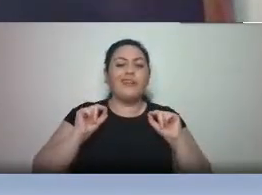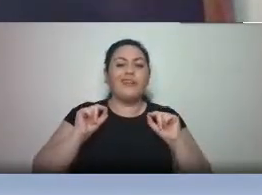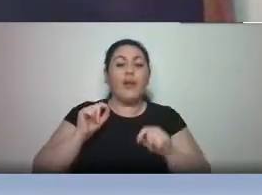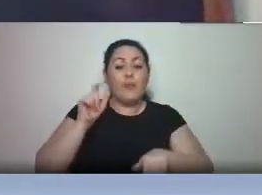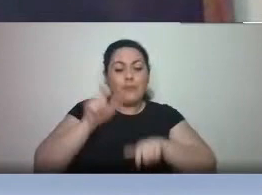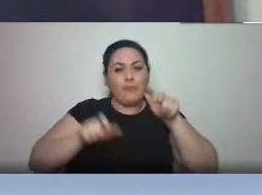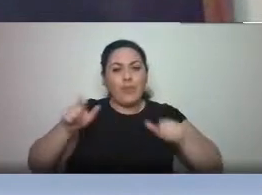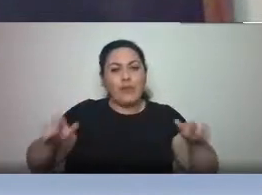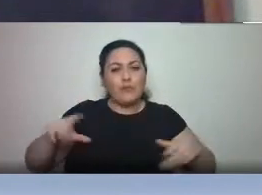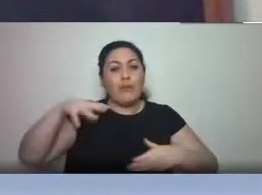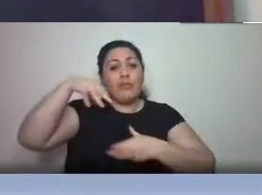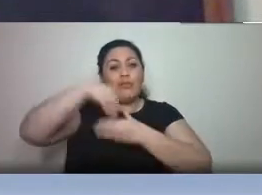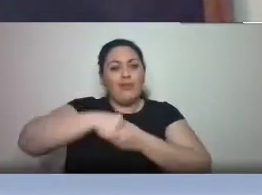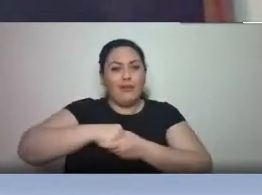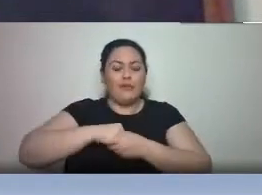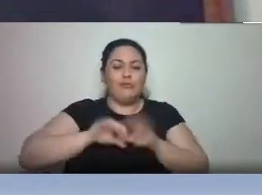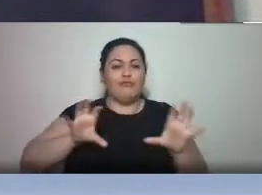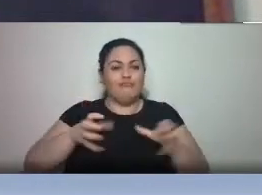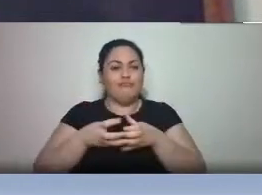de Psicologia.